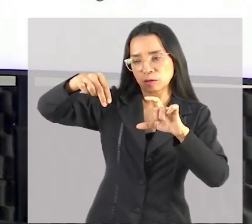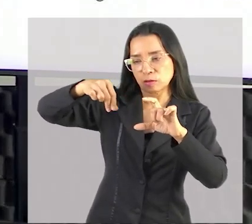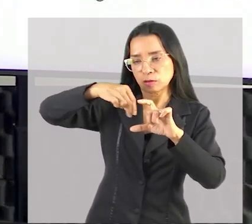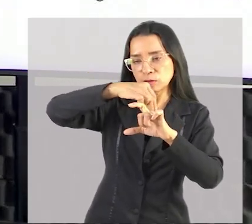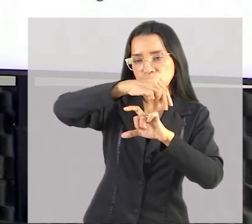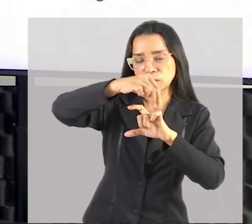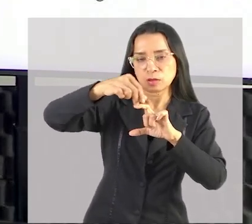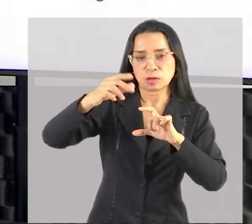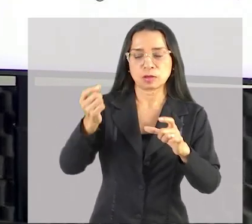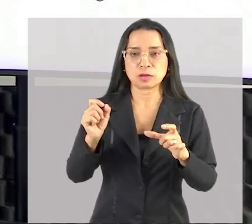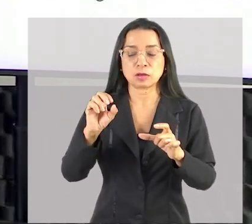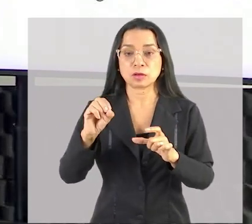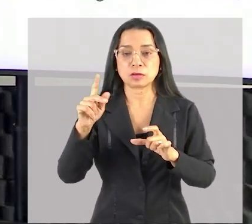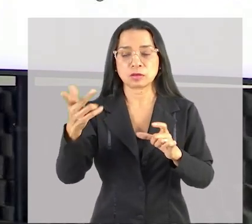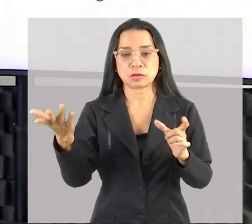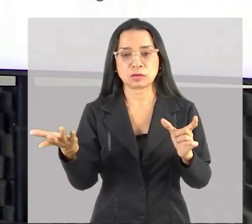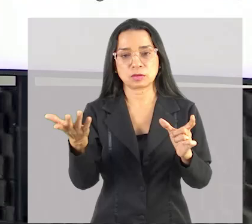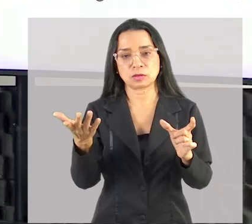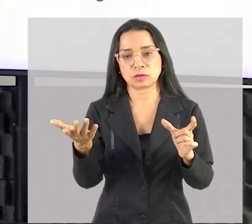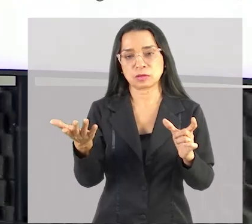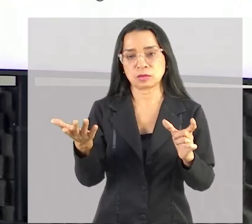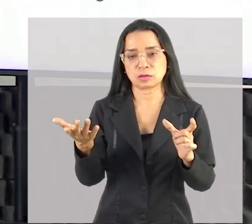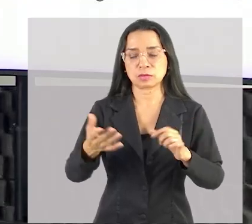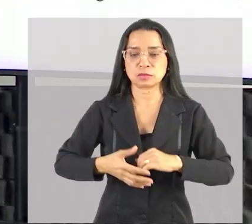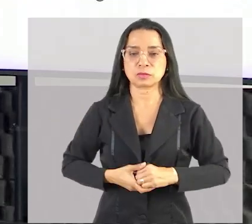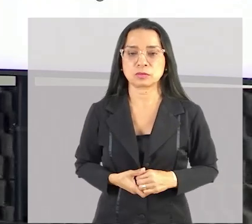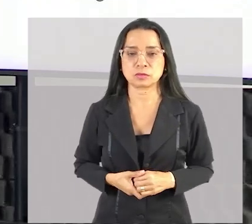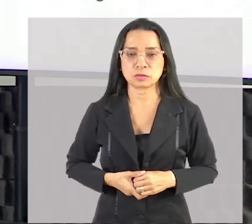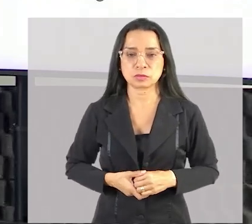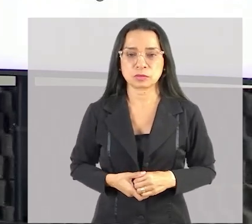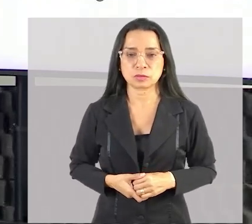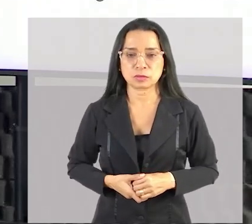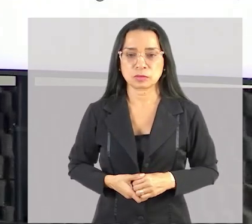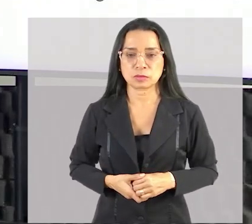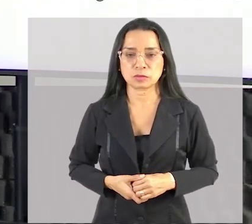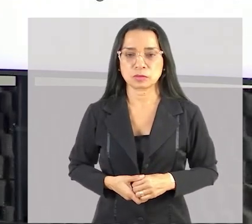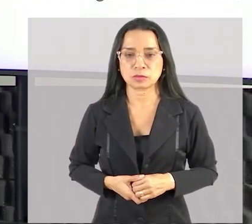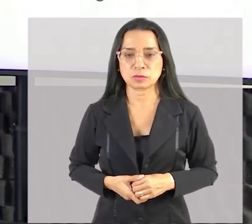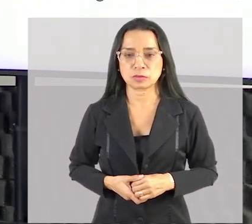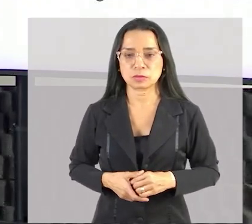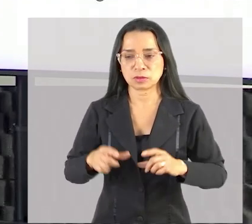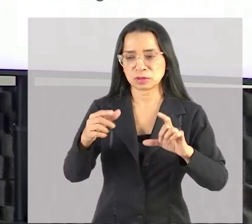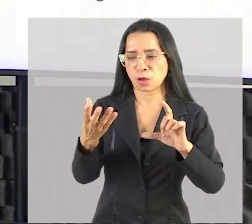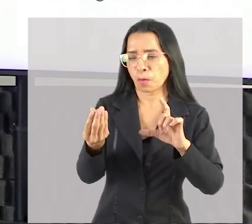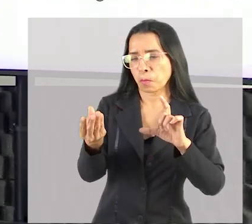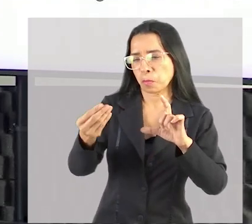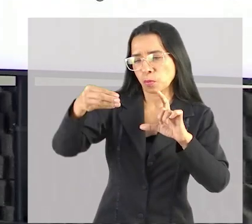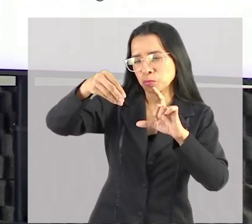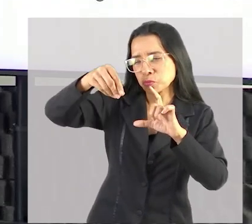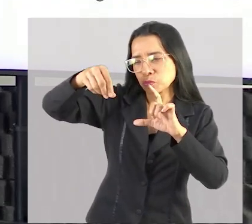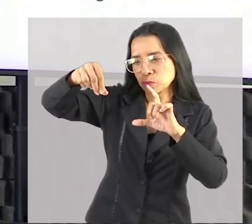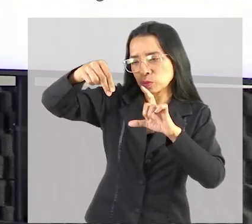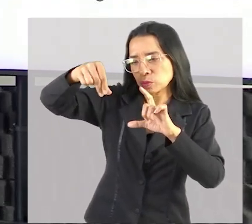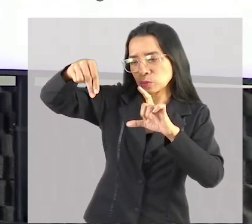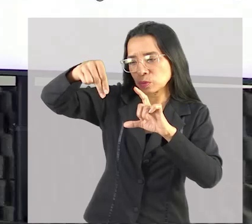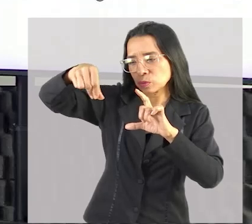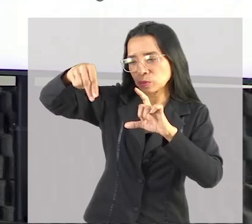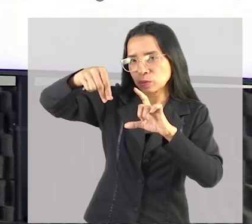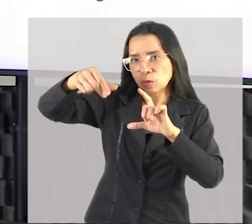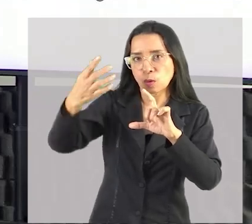Tranquilo? Quando você coloca ou começa a jogar sal, esse lado aqui fica muito concentrado, muito concentrado.